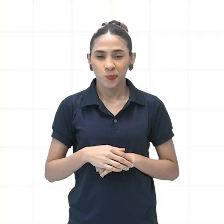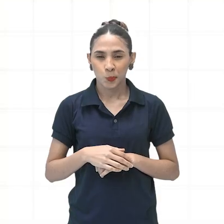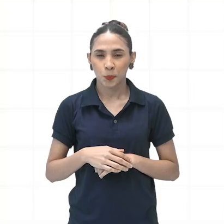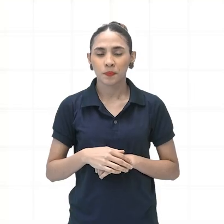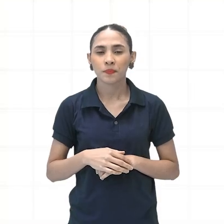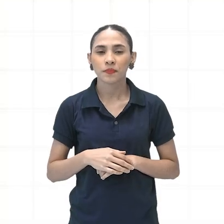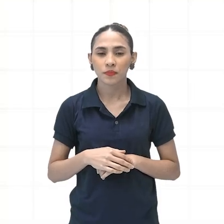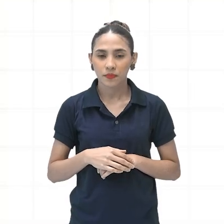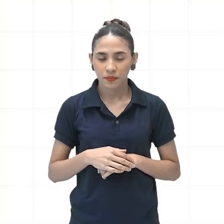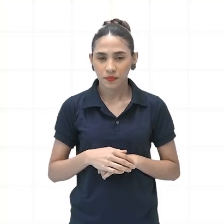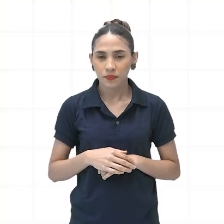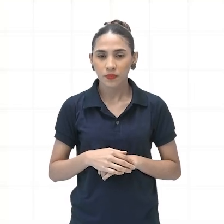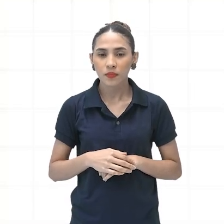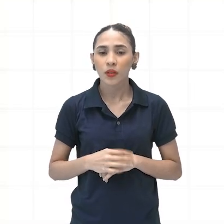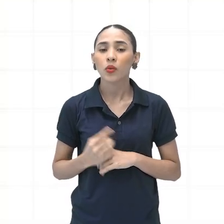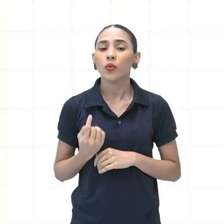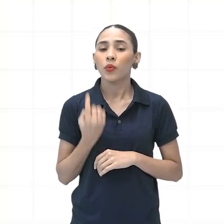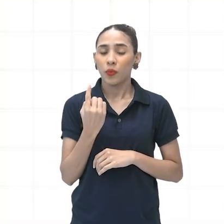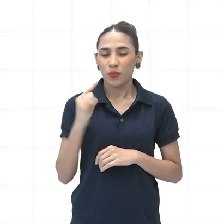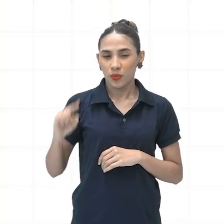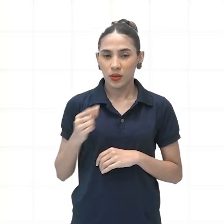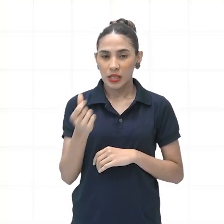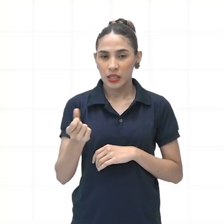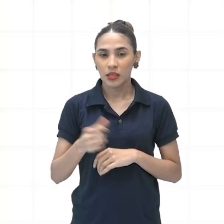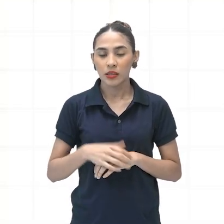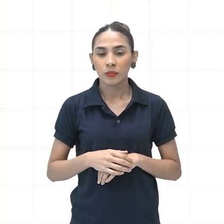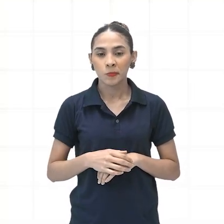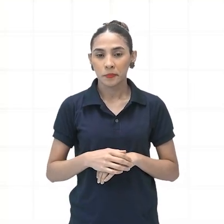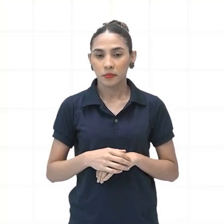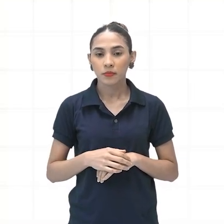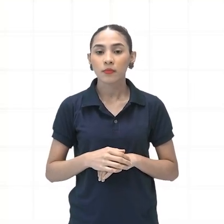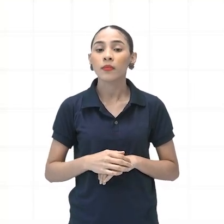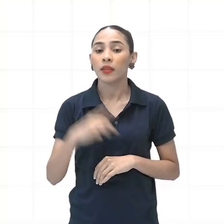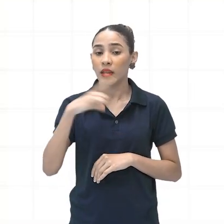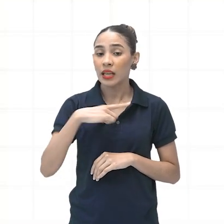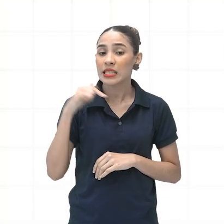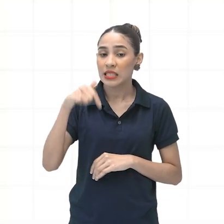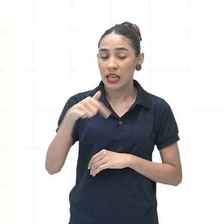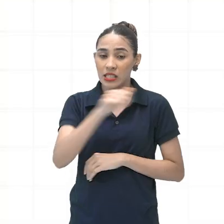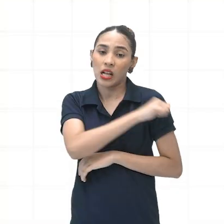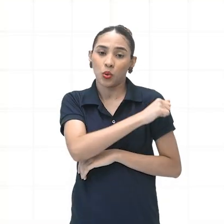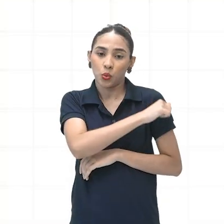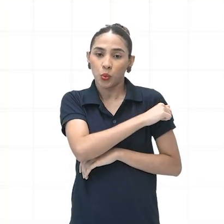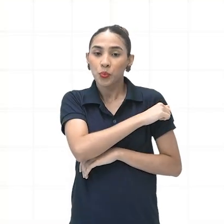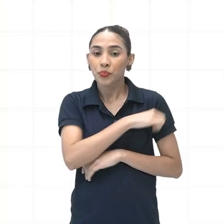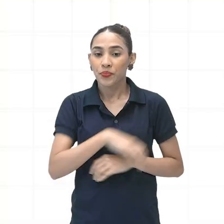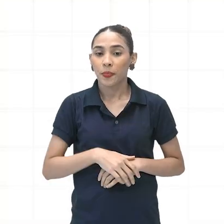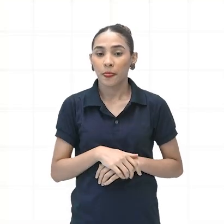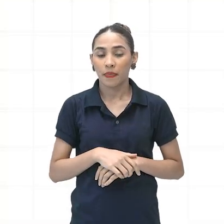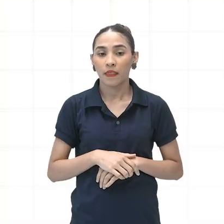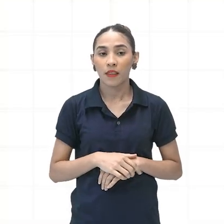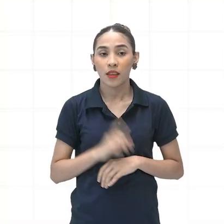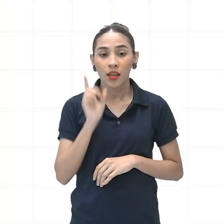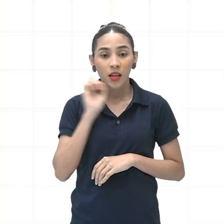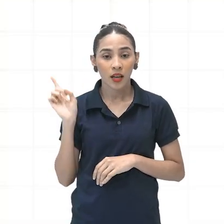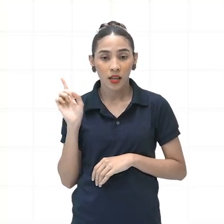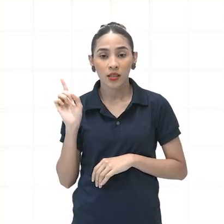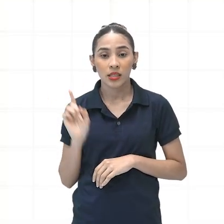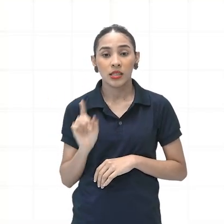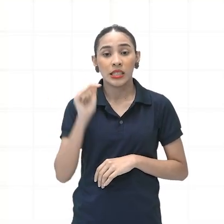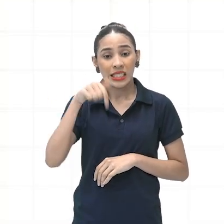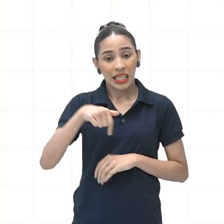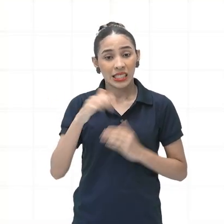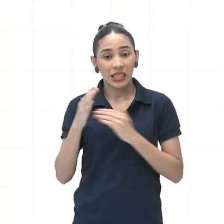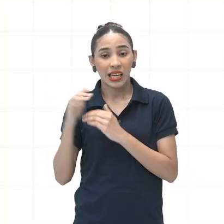de 1,6 e 1,7. Tem um total de 7 alunos. Aqui, ó, de 7 a